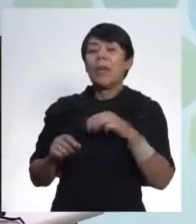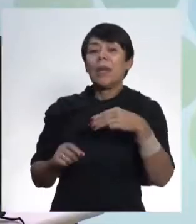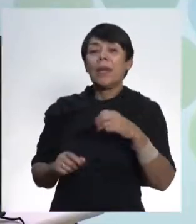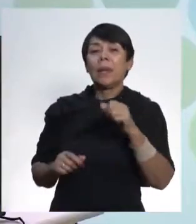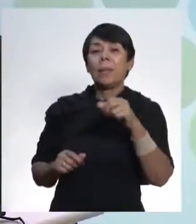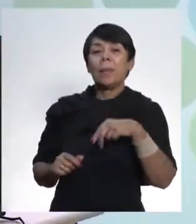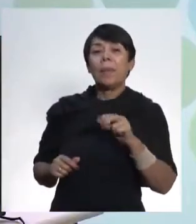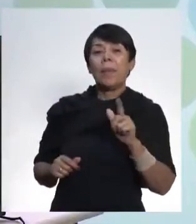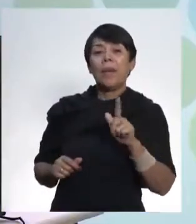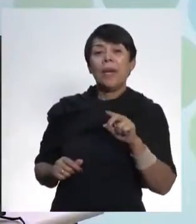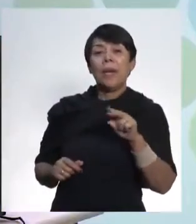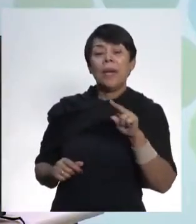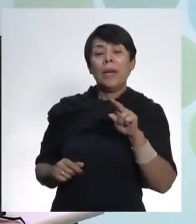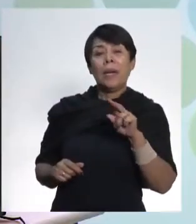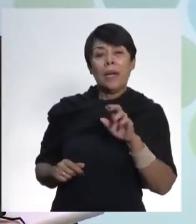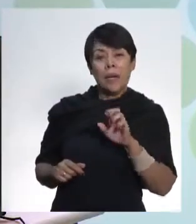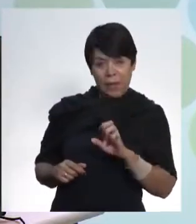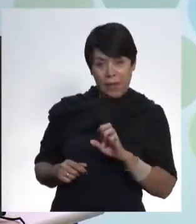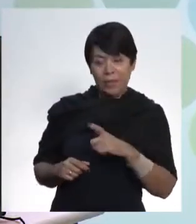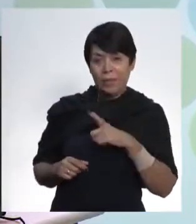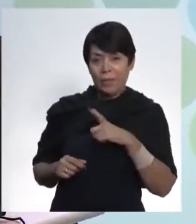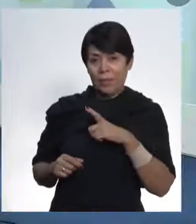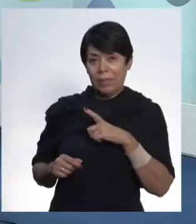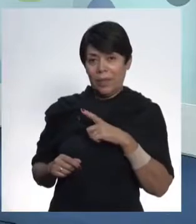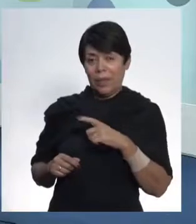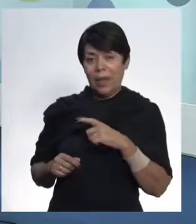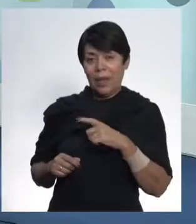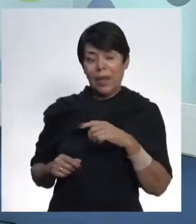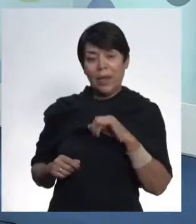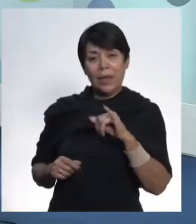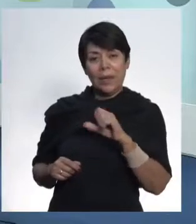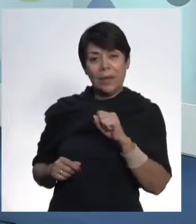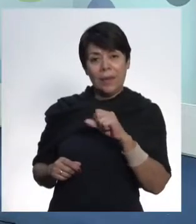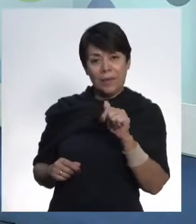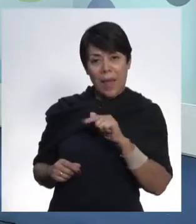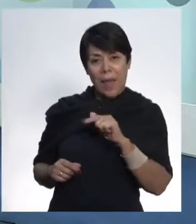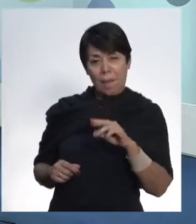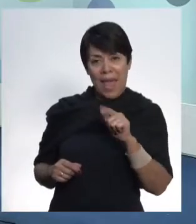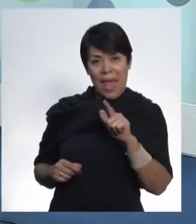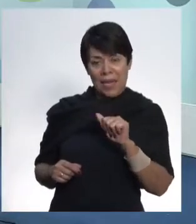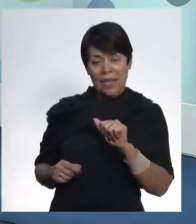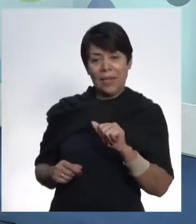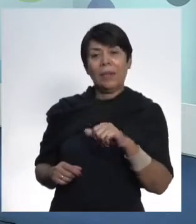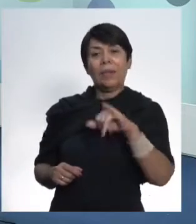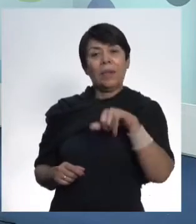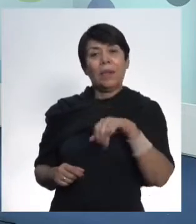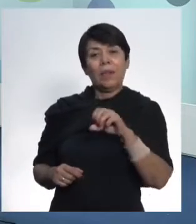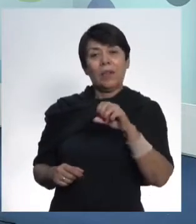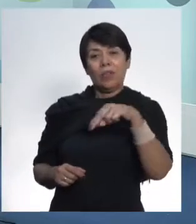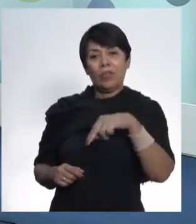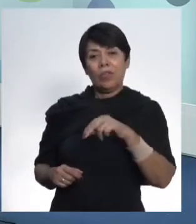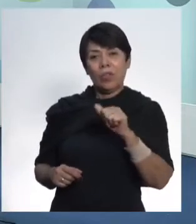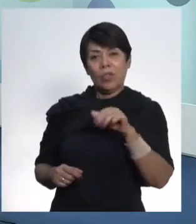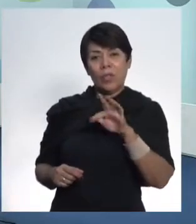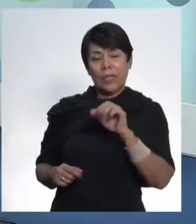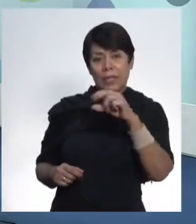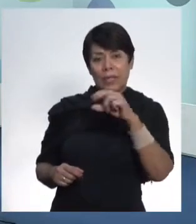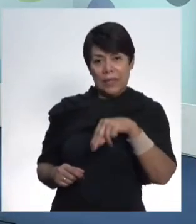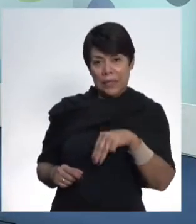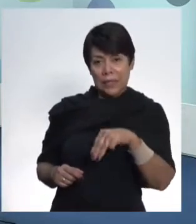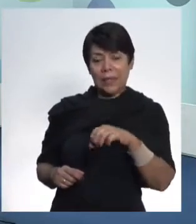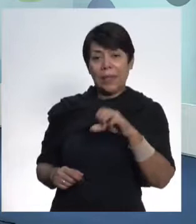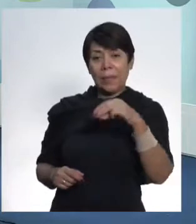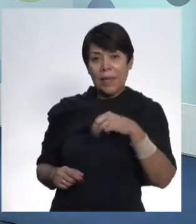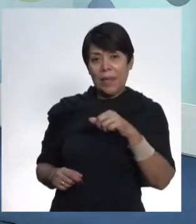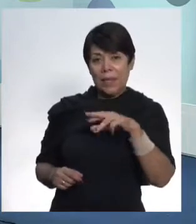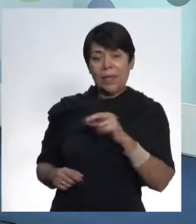mangue? Eu tenho aqui a contribuição da Isabela, do Jonathan e da Maria Clara. A